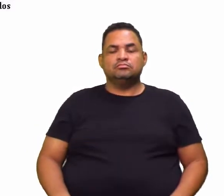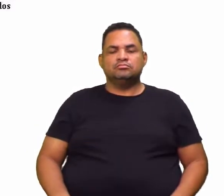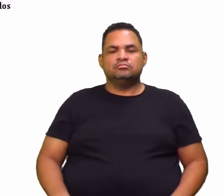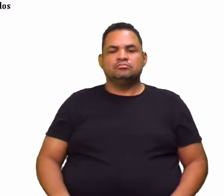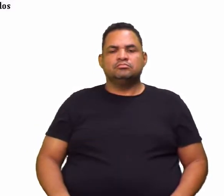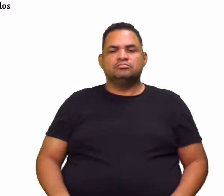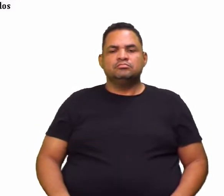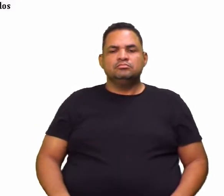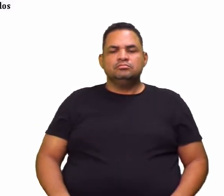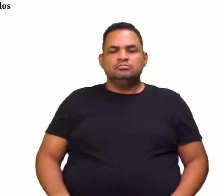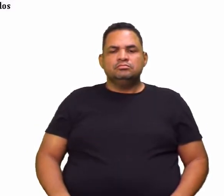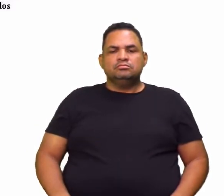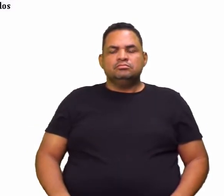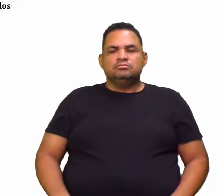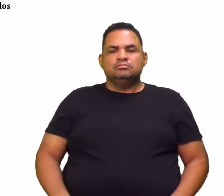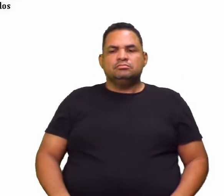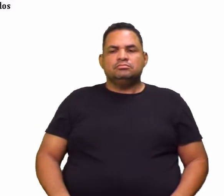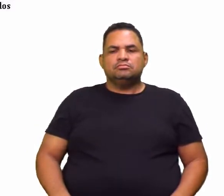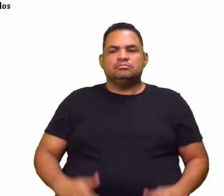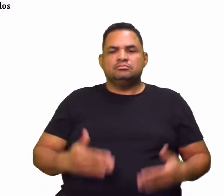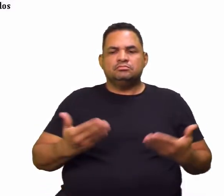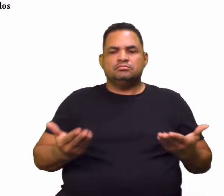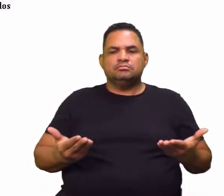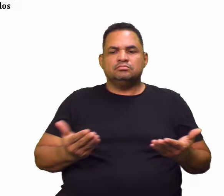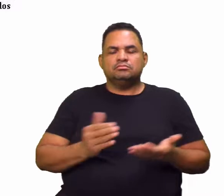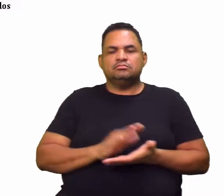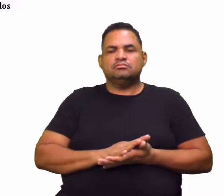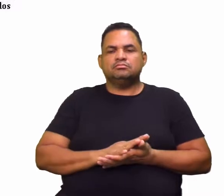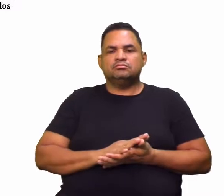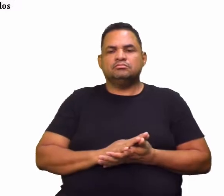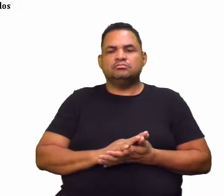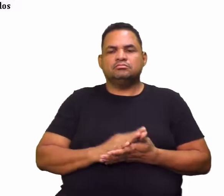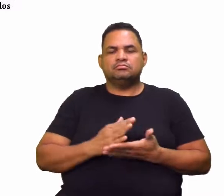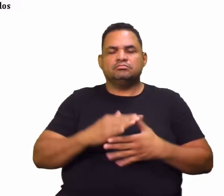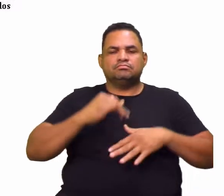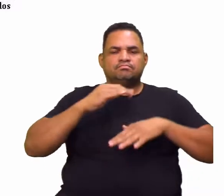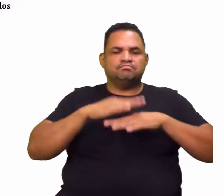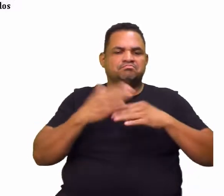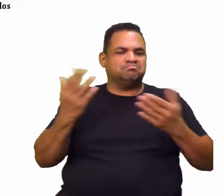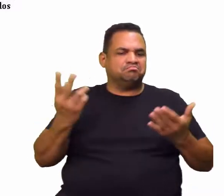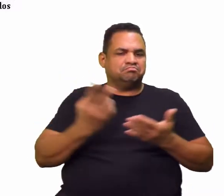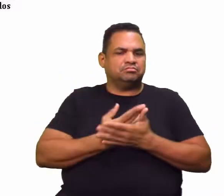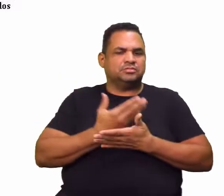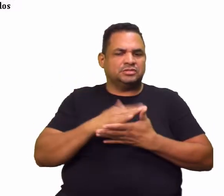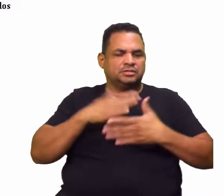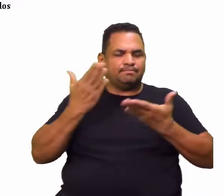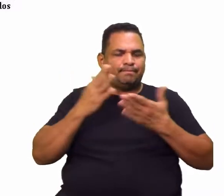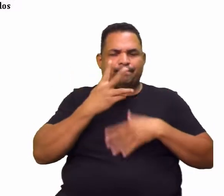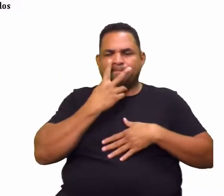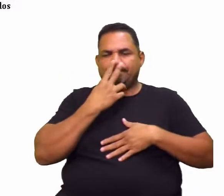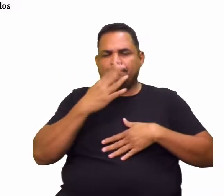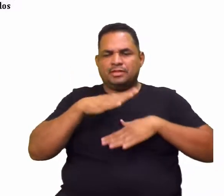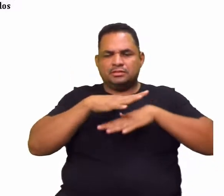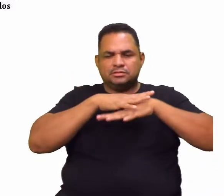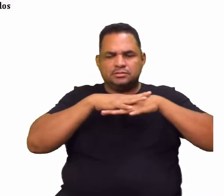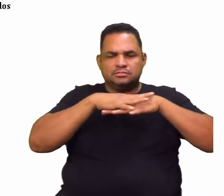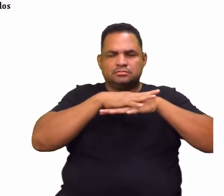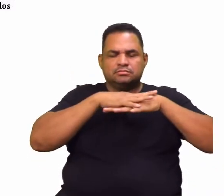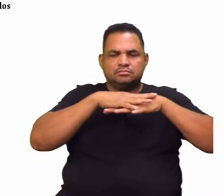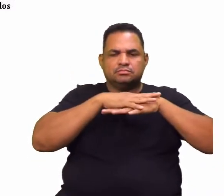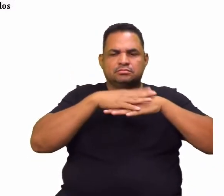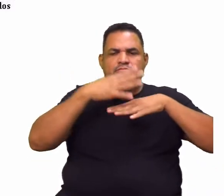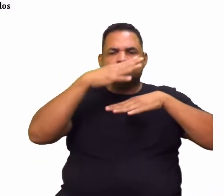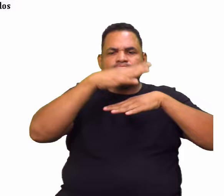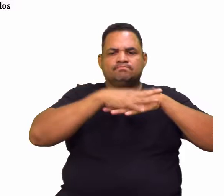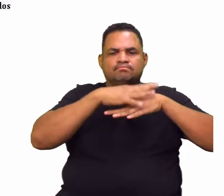Então ele vai massageando ou tipo como espremendo, nem sei, né? O que acontece ali por baixo, mas é como se fosse uma massagem e a fêmea vai